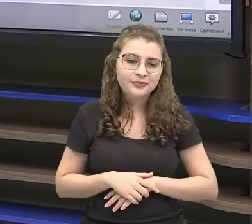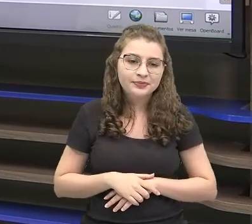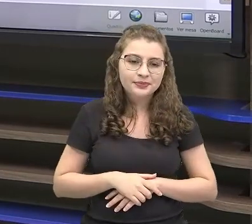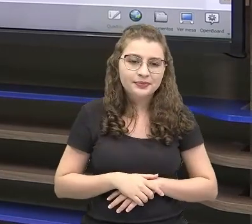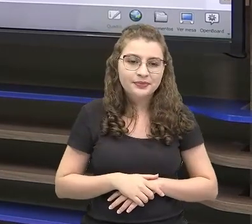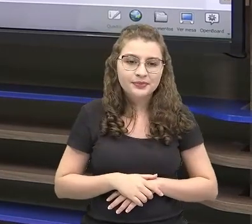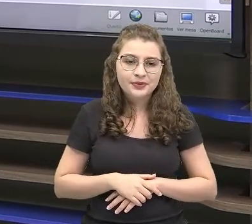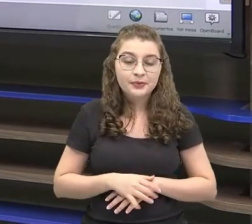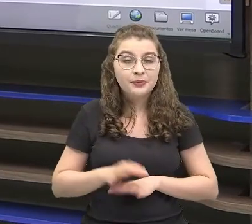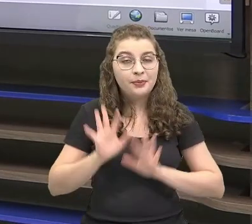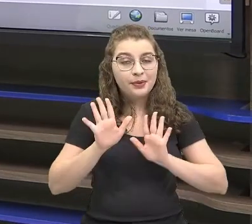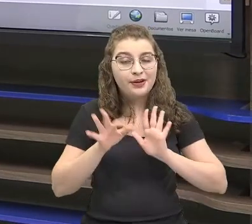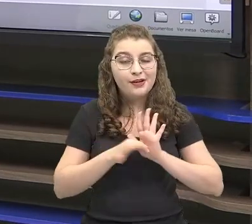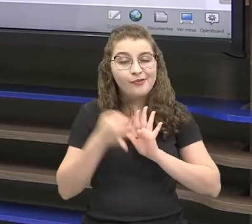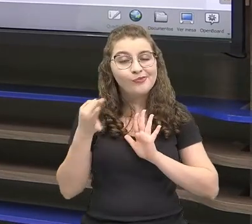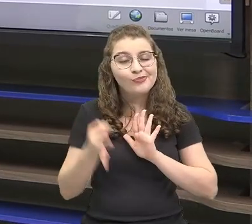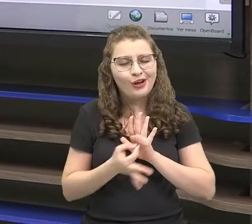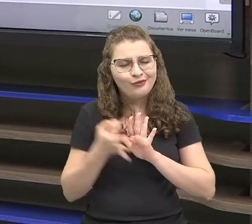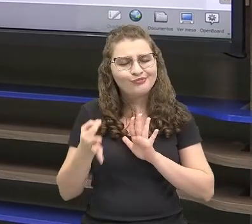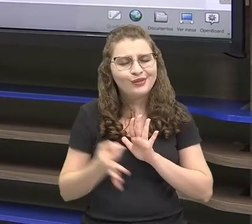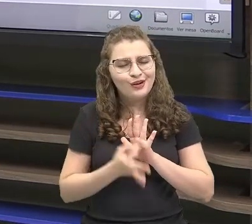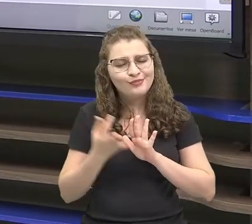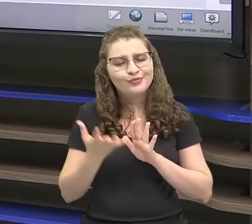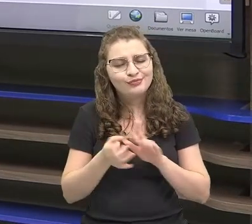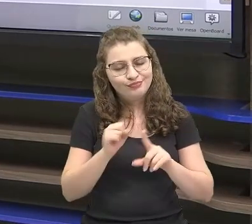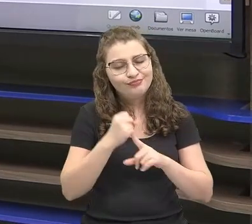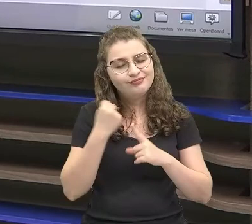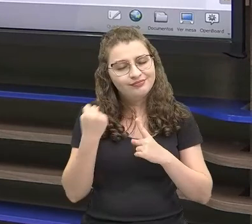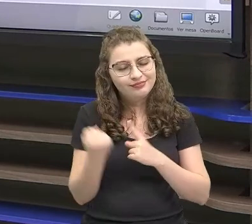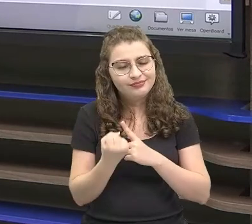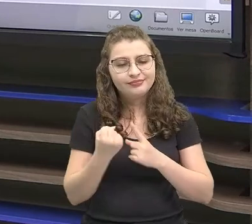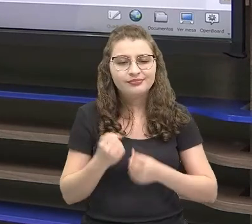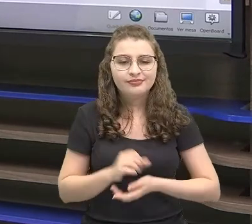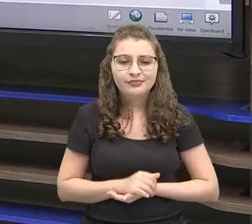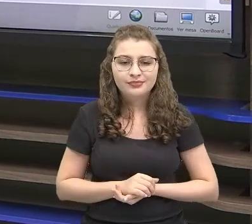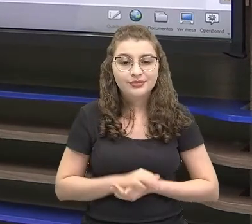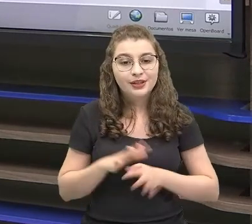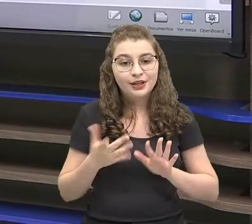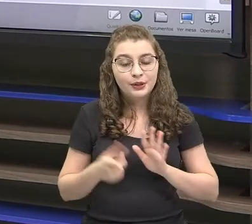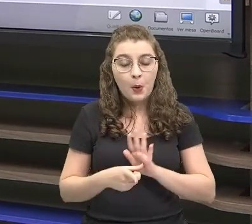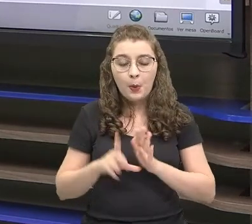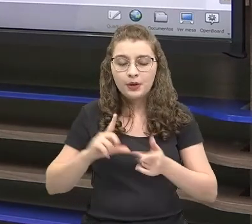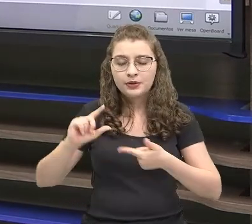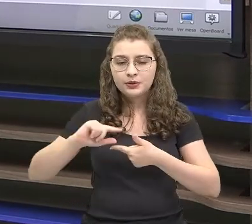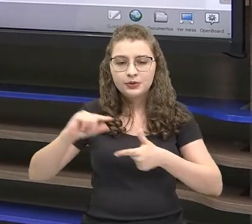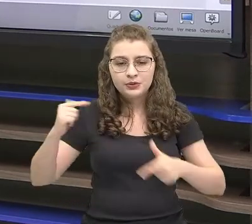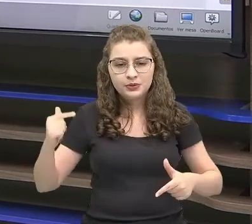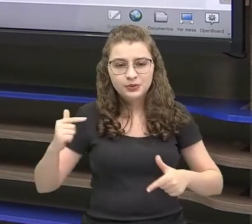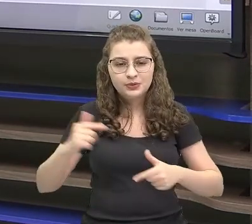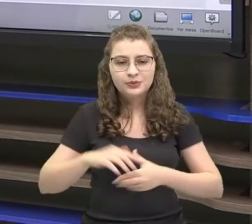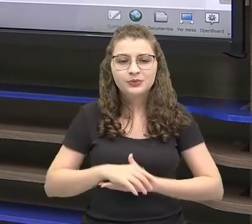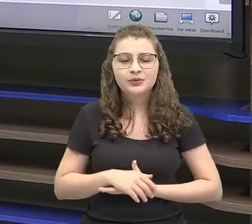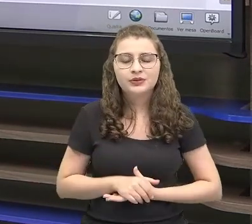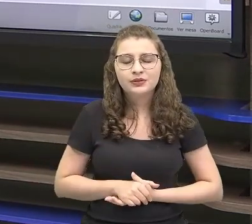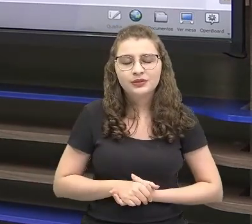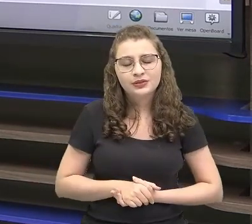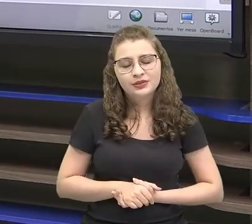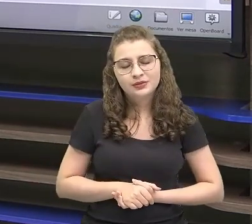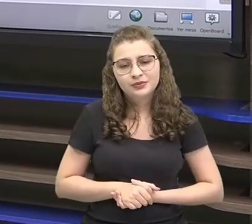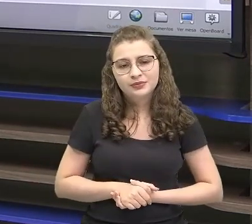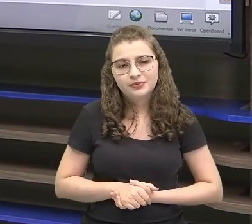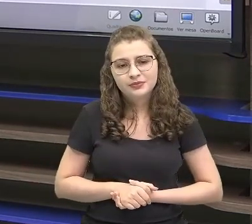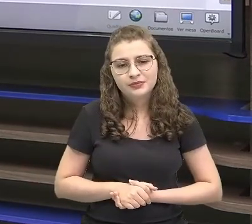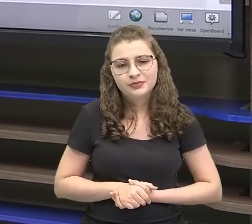fazer sérias críticas à situação do povo. Por isso, pré-modernismo, né? Então eles vão trazer essa característica